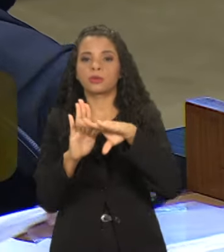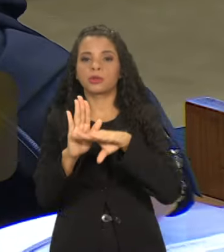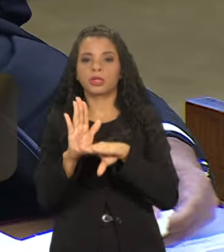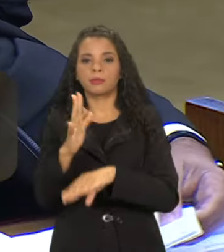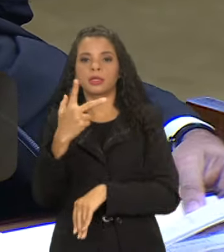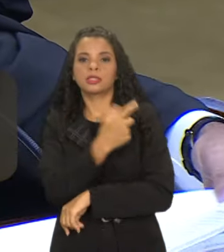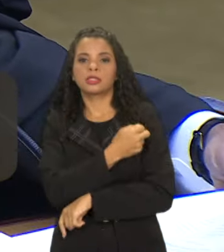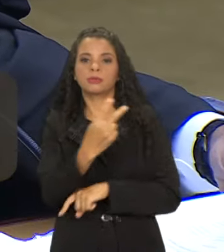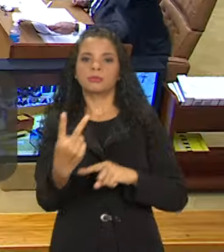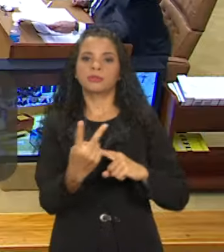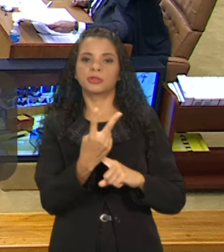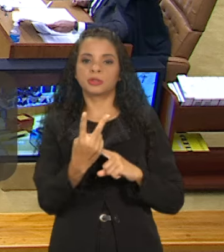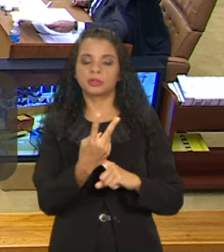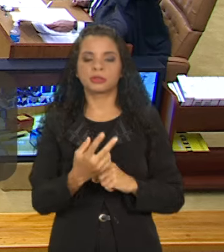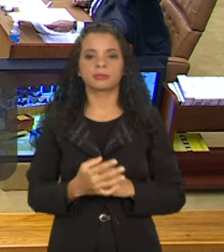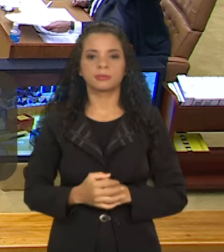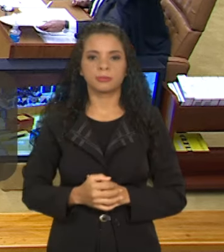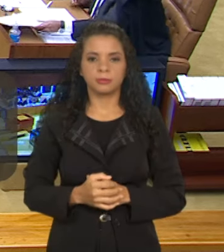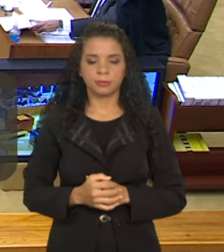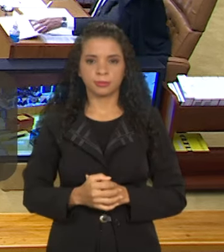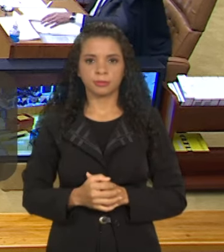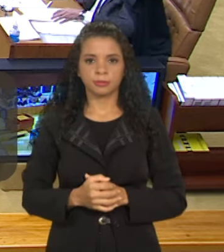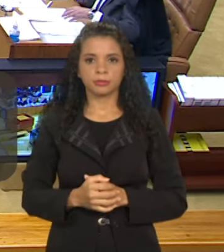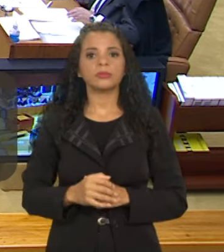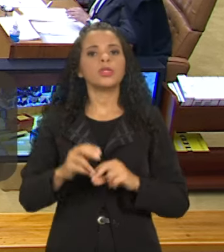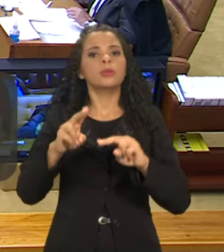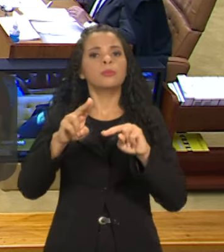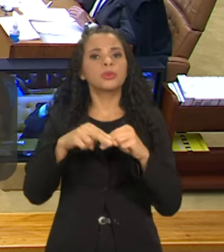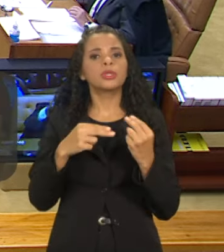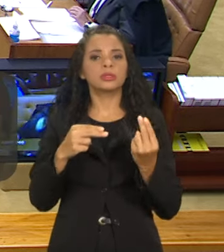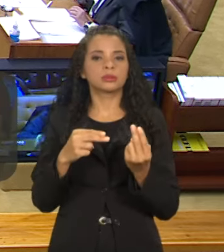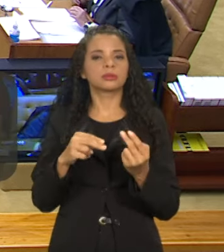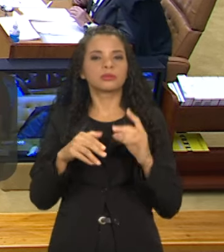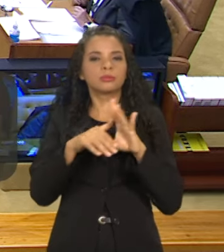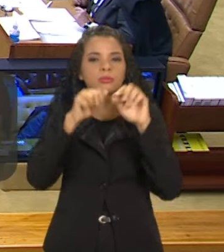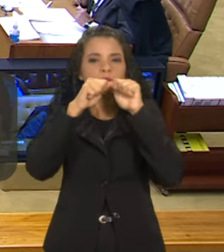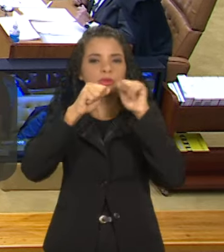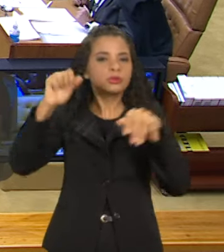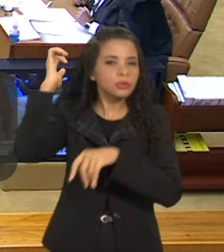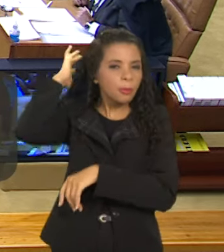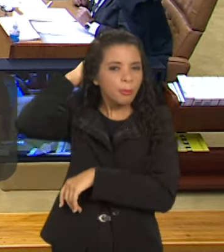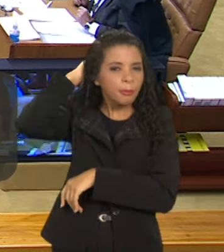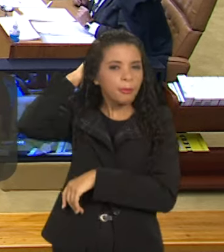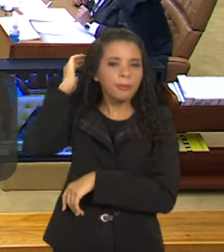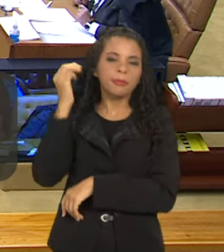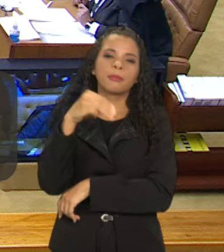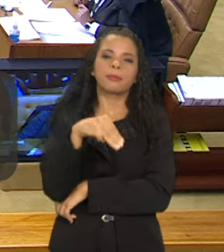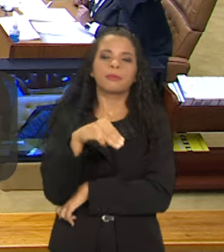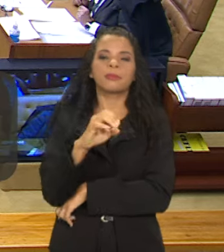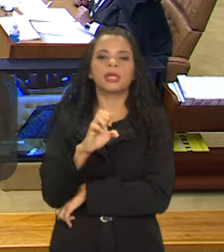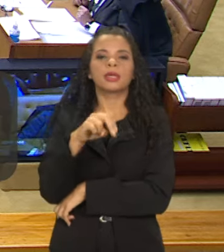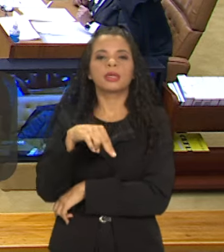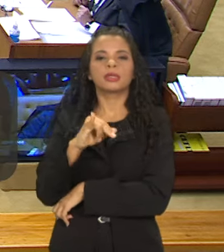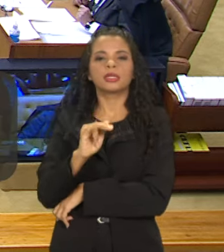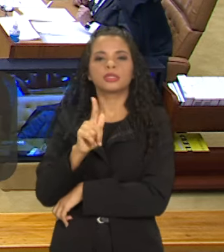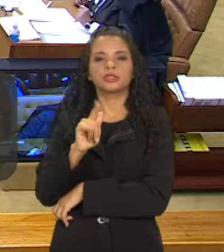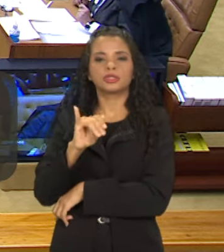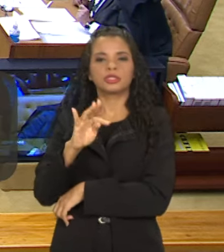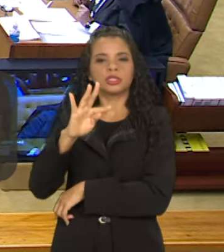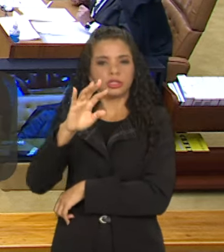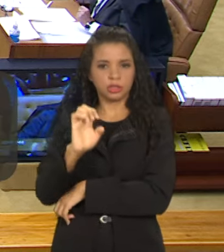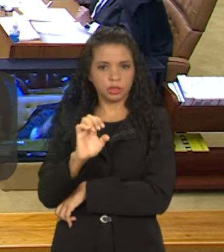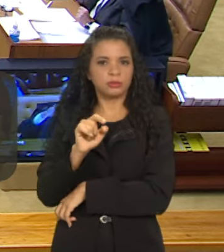Como o ministro... razão do surto de meningite. Sim, exatamente. Eu e Vossa Excelência lembramos o quanto doeu aquela vacinação contra a